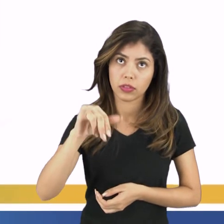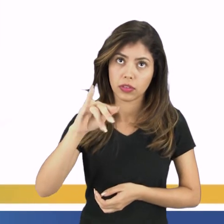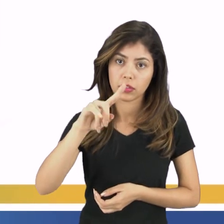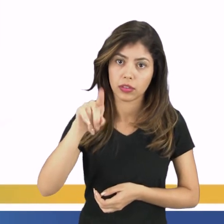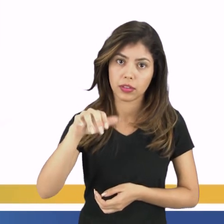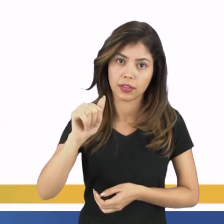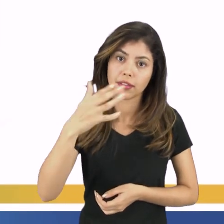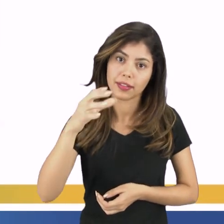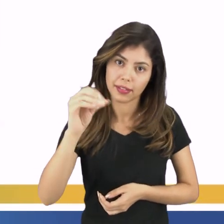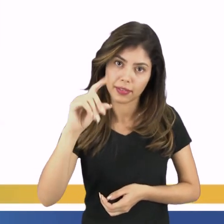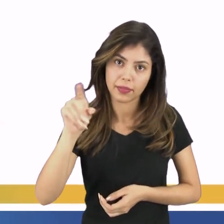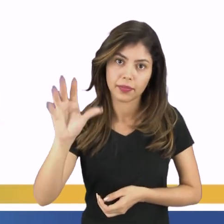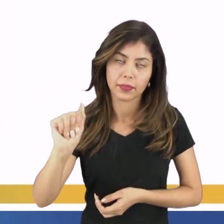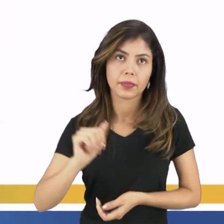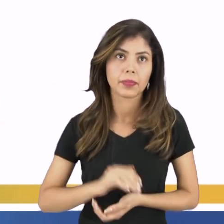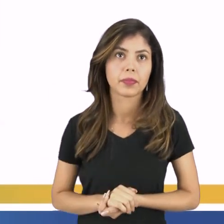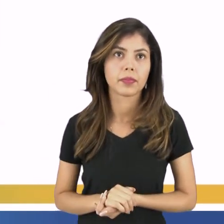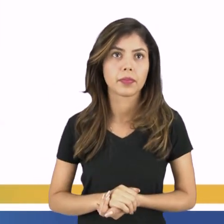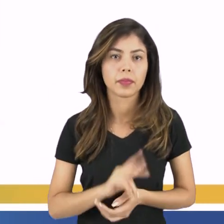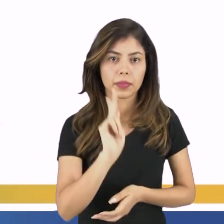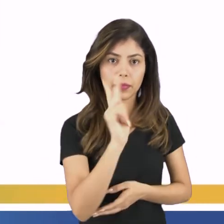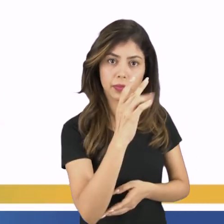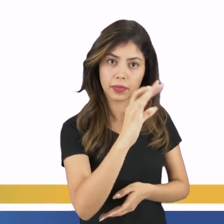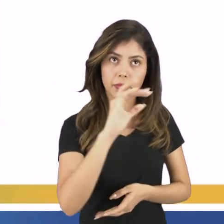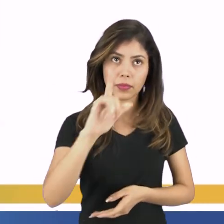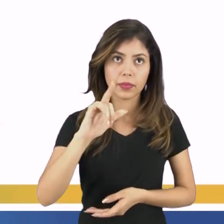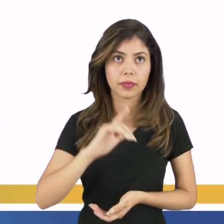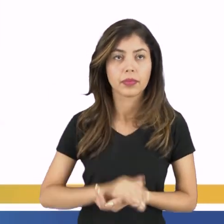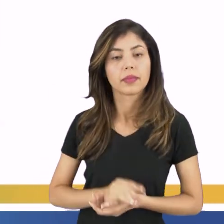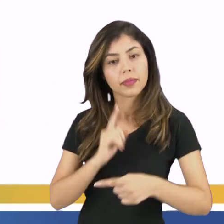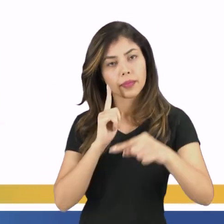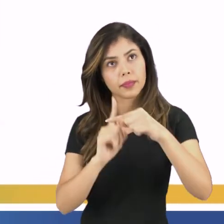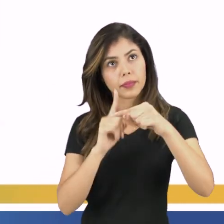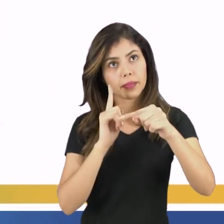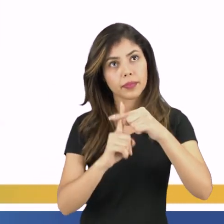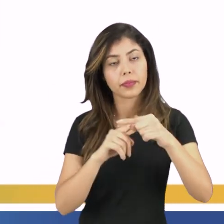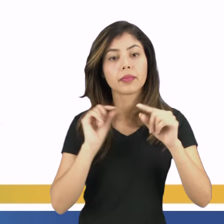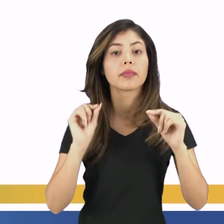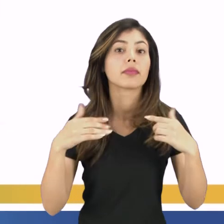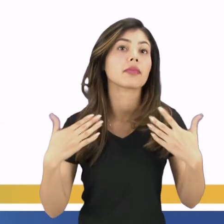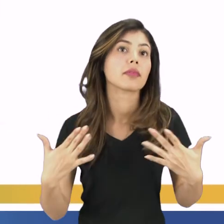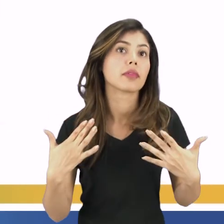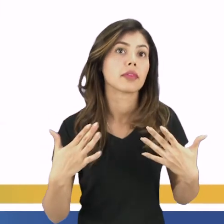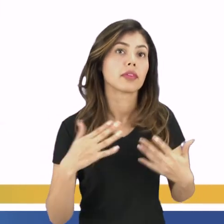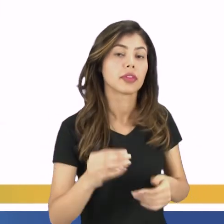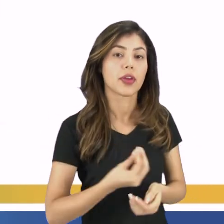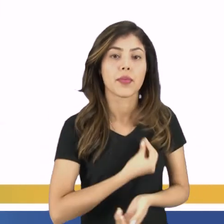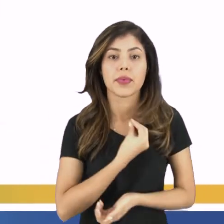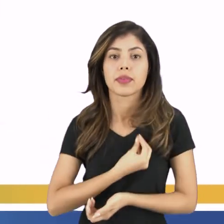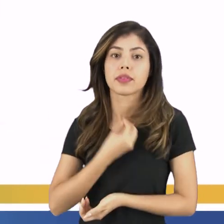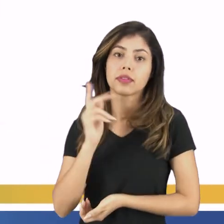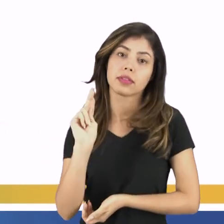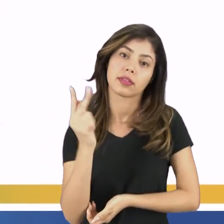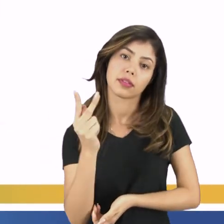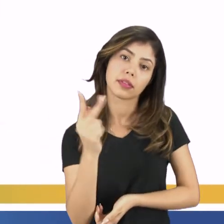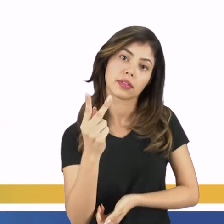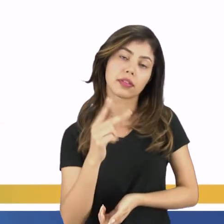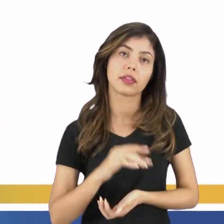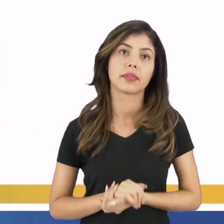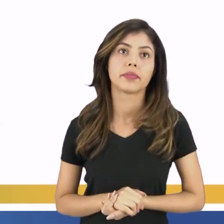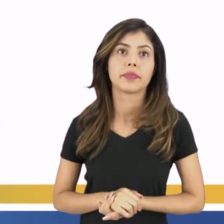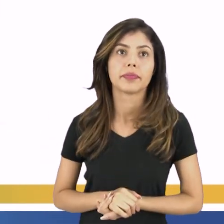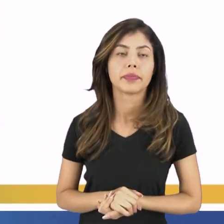Então, a gente tem aqui o HCl, que é um ácido. Como que eu sei que é um ácido? Porque tem aqui, ó, presença do